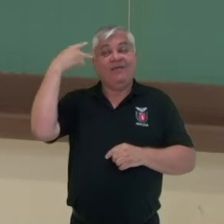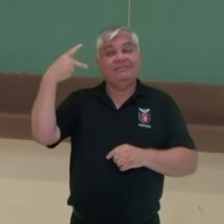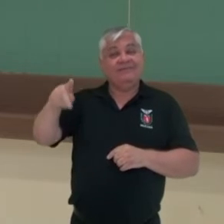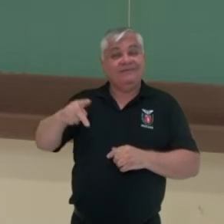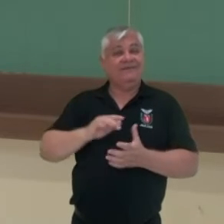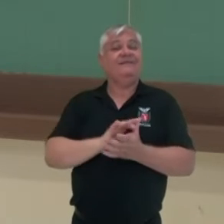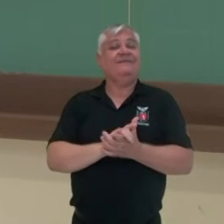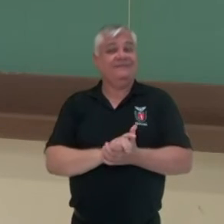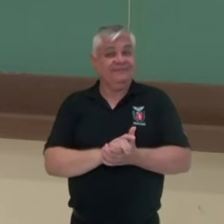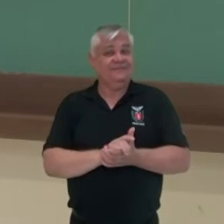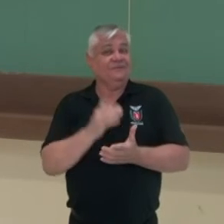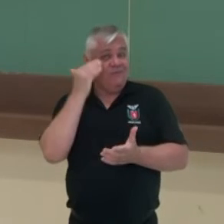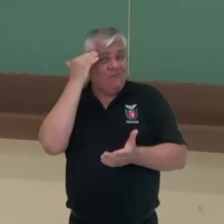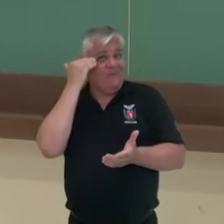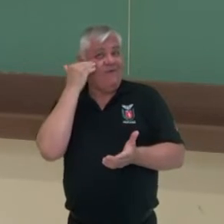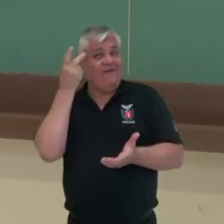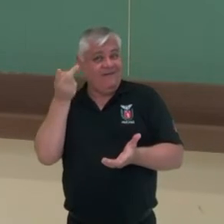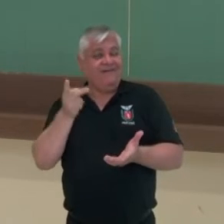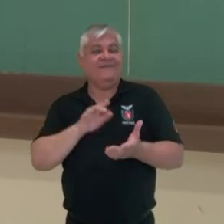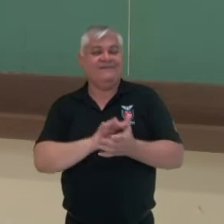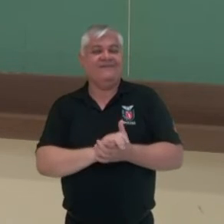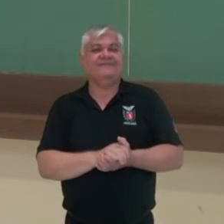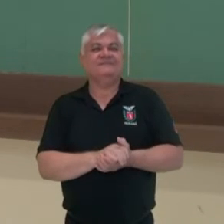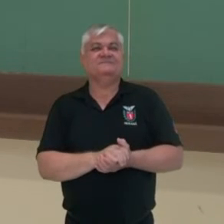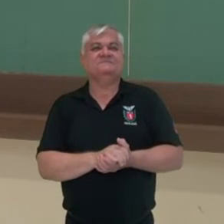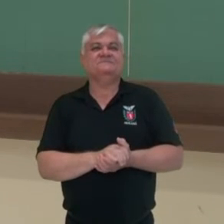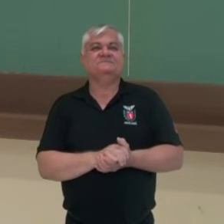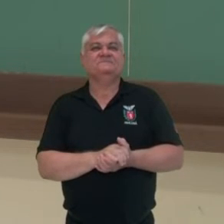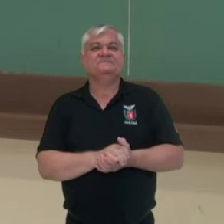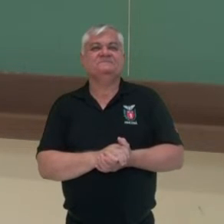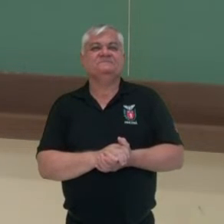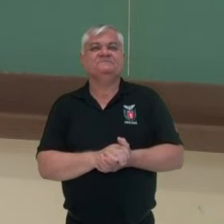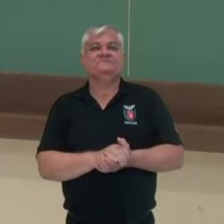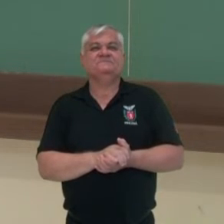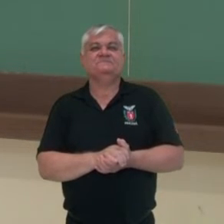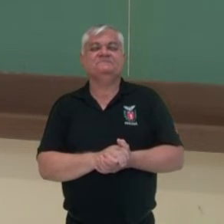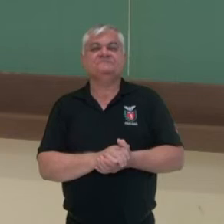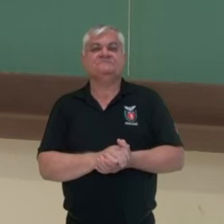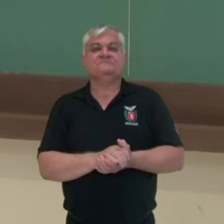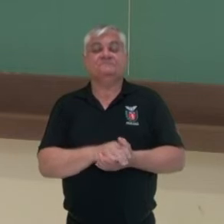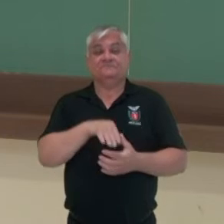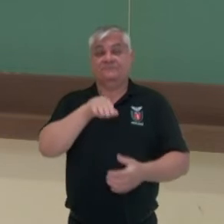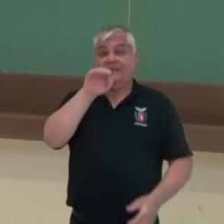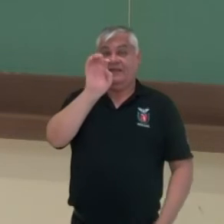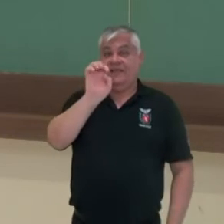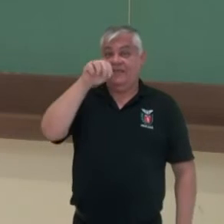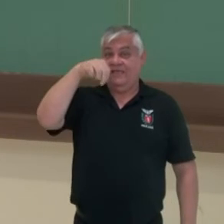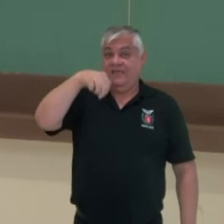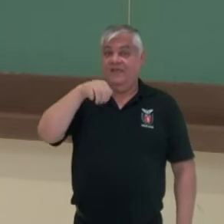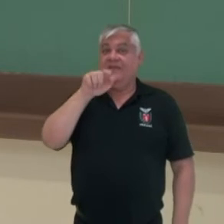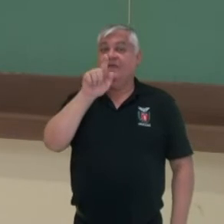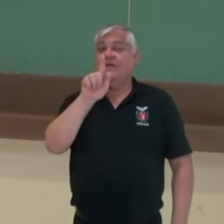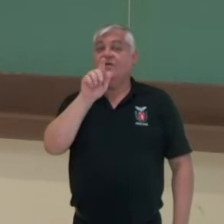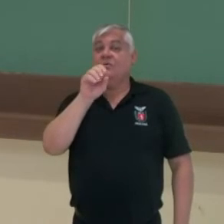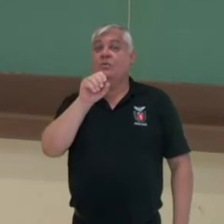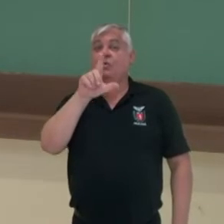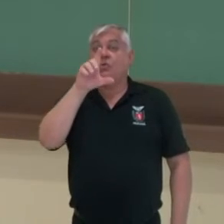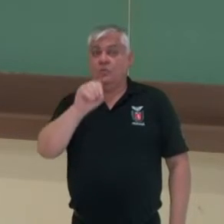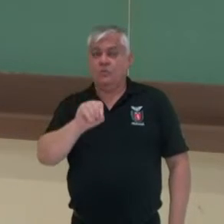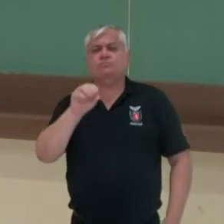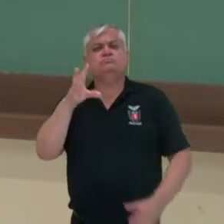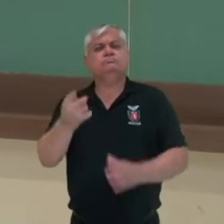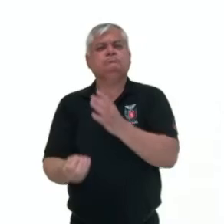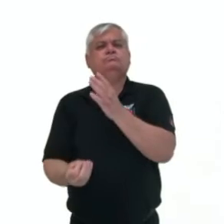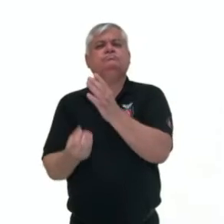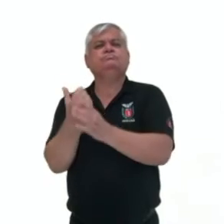a sua espada, tá? Bem interessante. Continuando, o engolo é originário